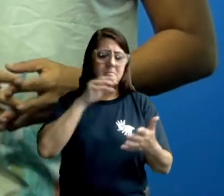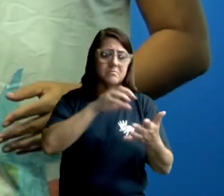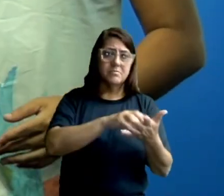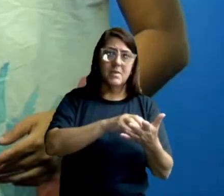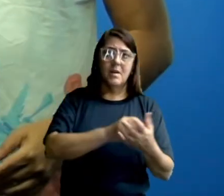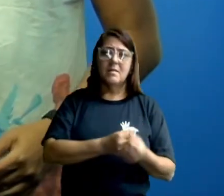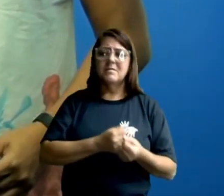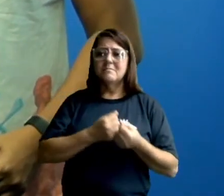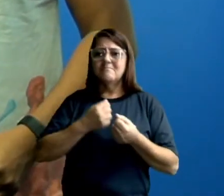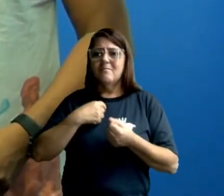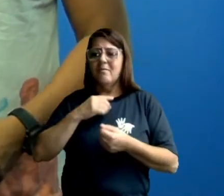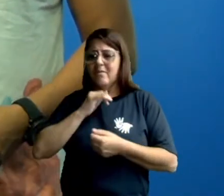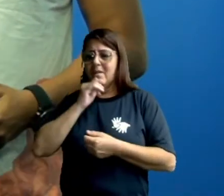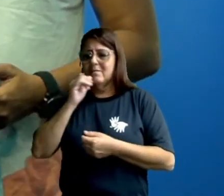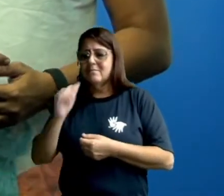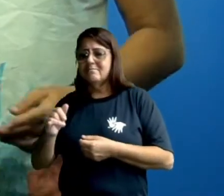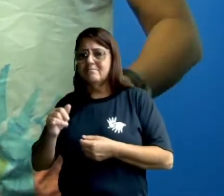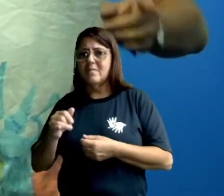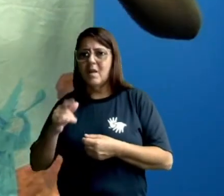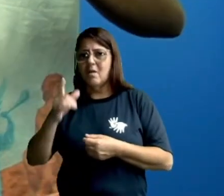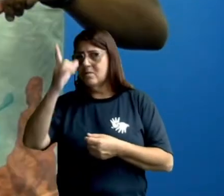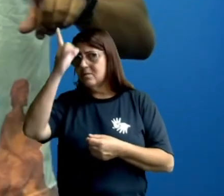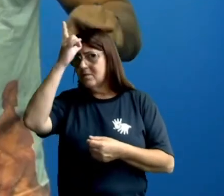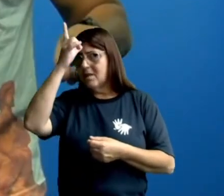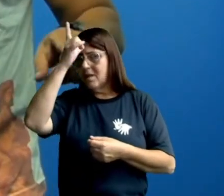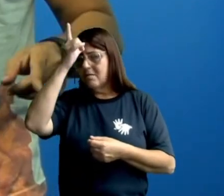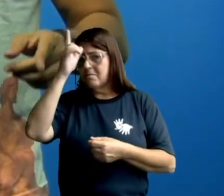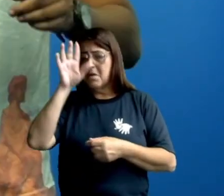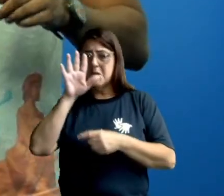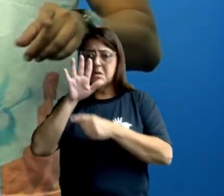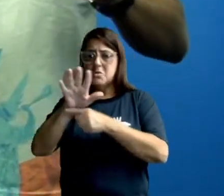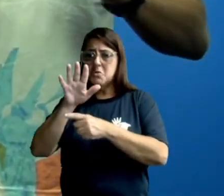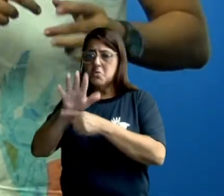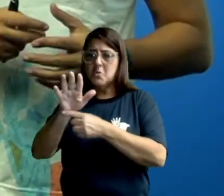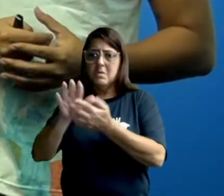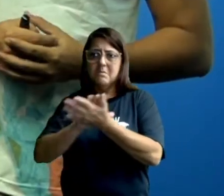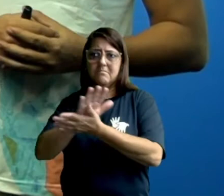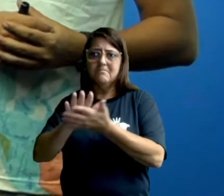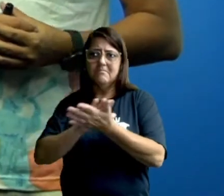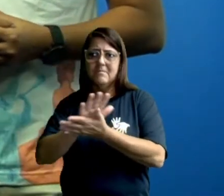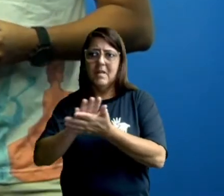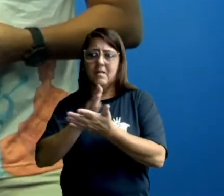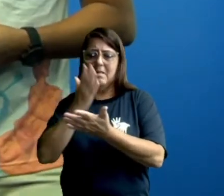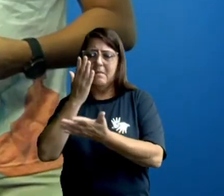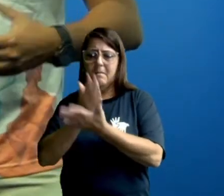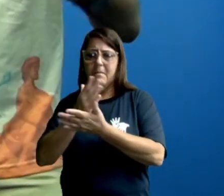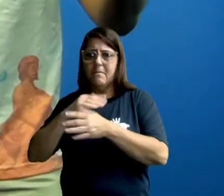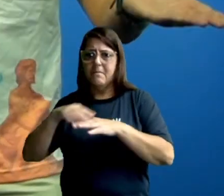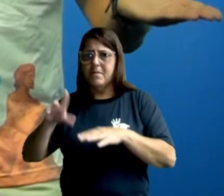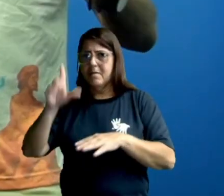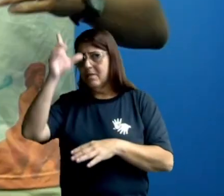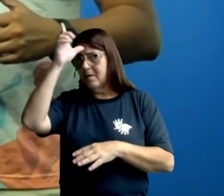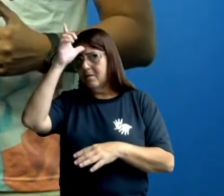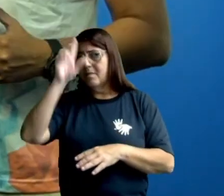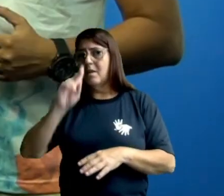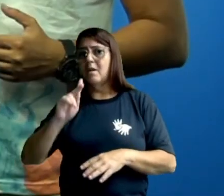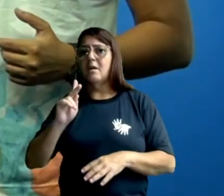entrega. E, posteriormente, os alemães, sem apoio de ninguém, acaba também sendo derrotada, e